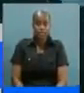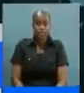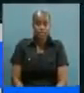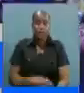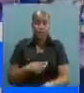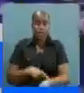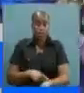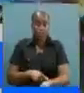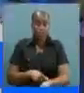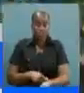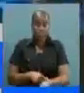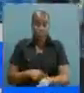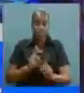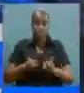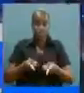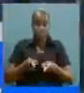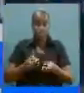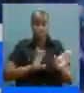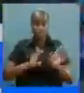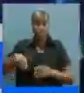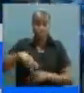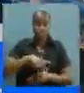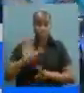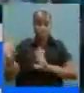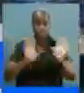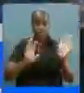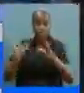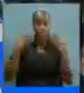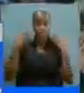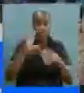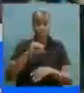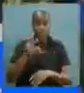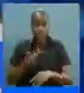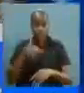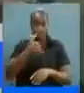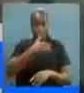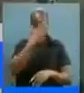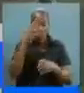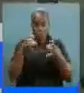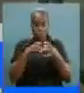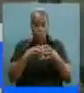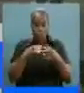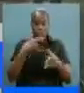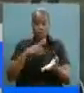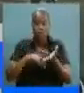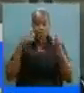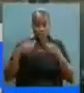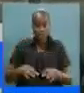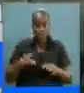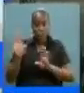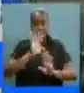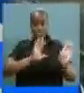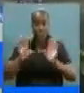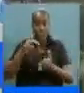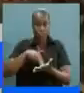A hora marcada deu-se início ao desfile do Carnaval de Verão de São Vicente com os 5 grupos oficiais do Carnaval Mindelense.